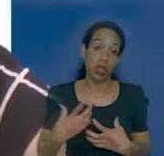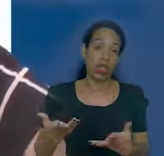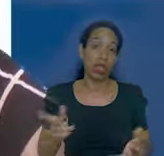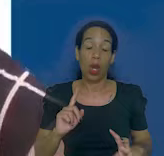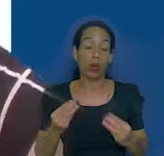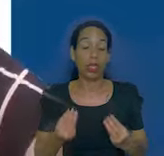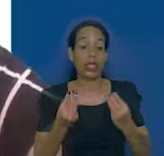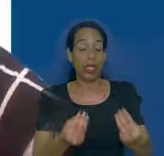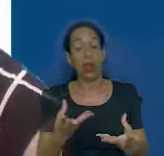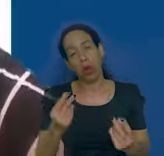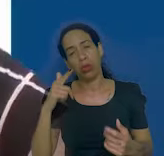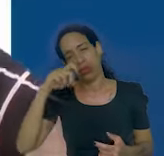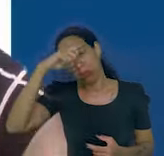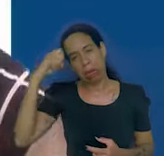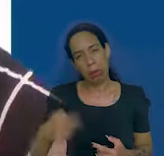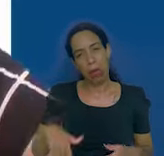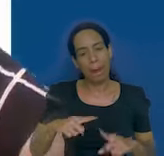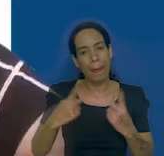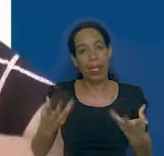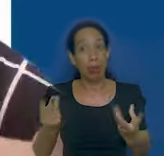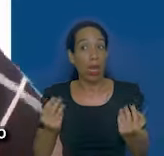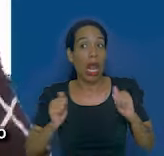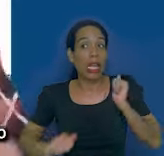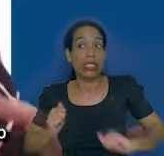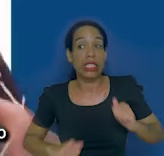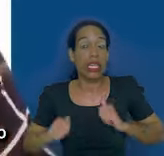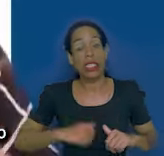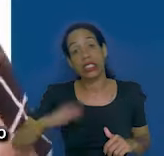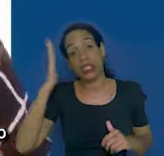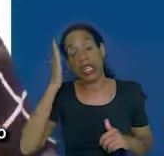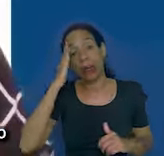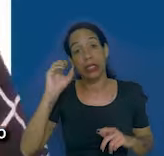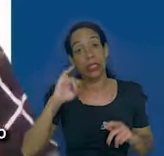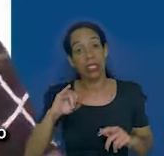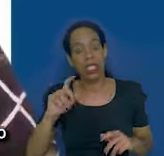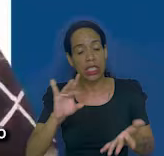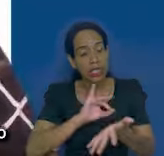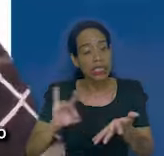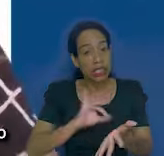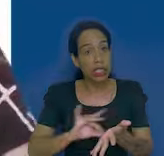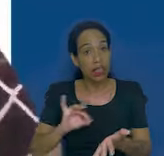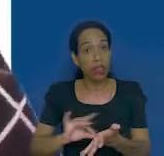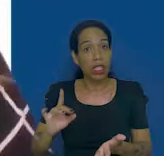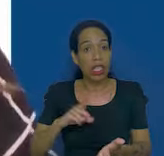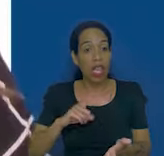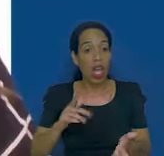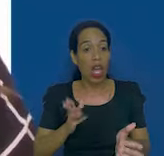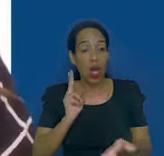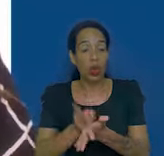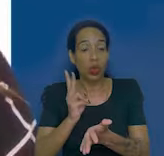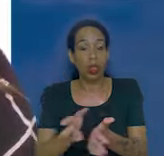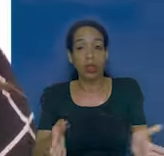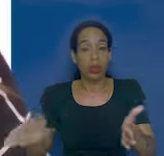não nos deu tanto trabalho, nos deu um pouco mais de ansiedade para saber se aquilo que a gente tinha escrito ia seguir naquele